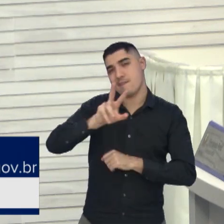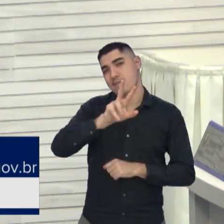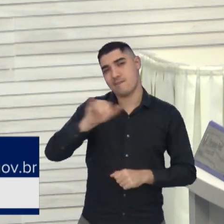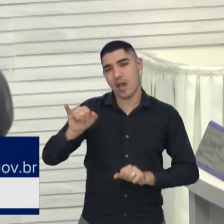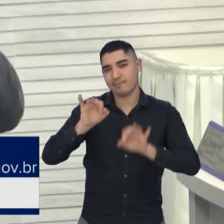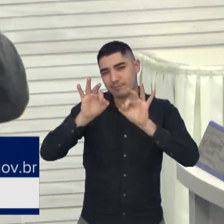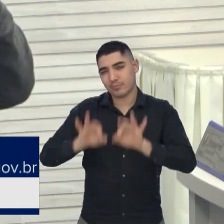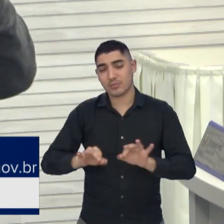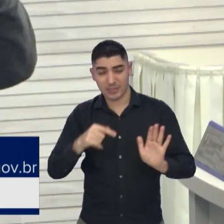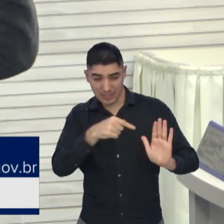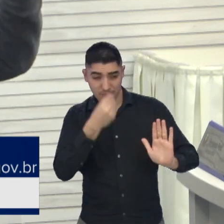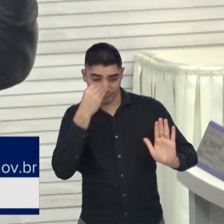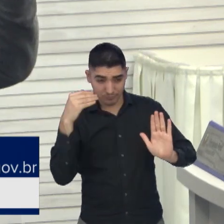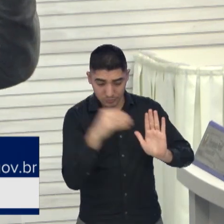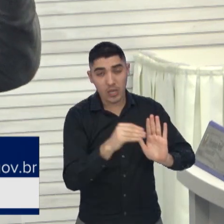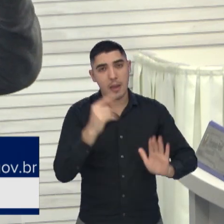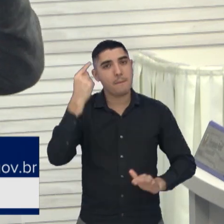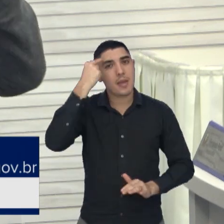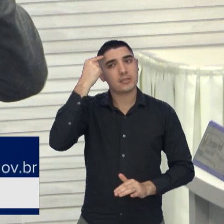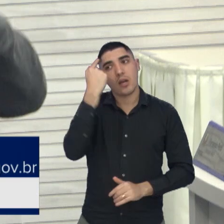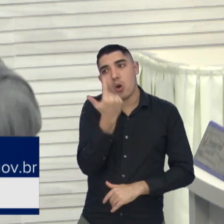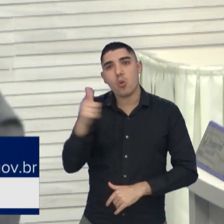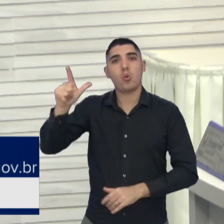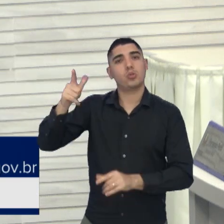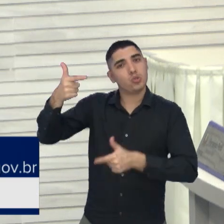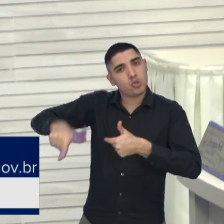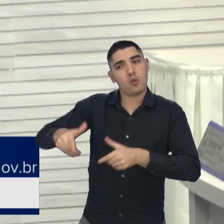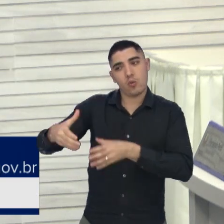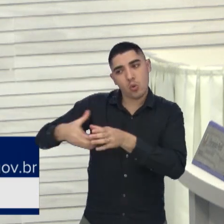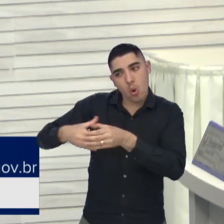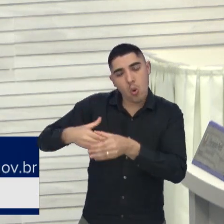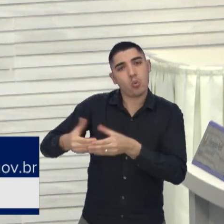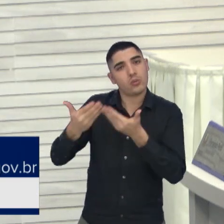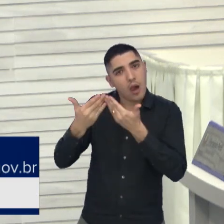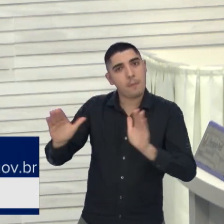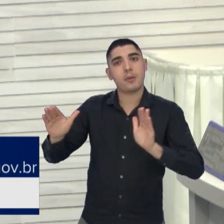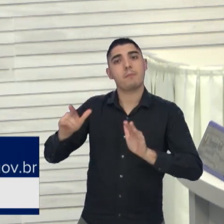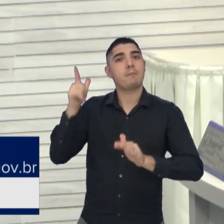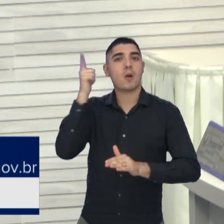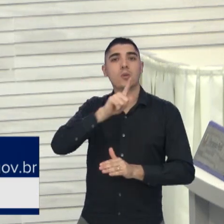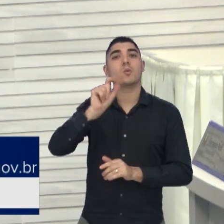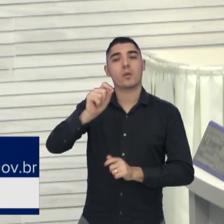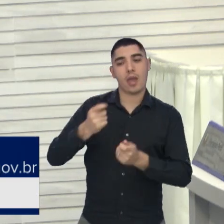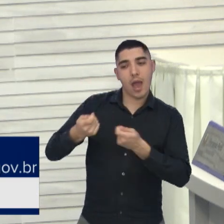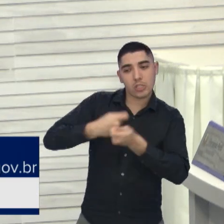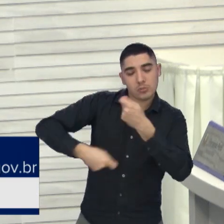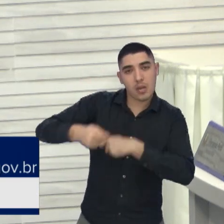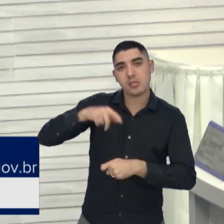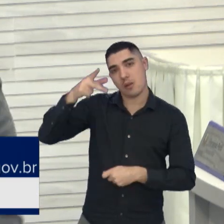uma administração pública pensando em um concurso público para que a gente tenha uma saúde